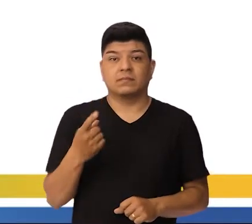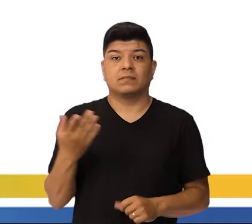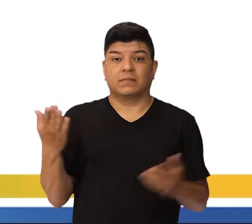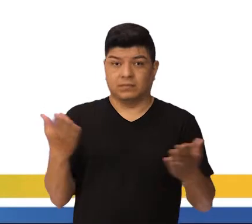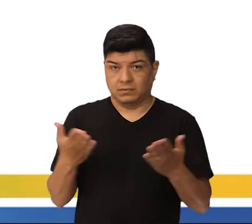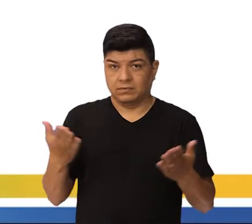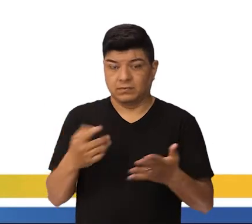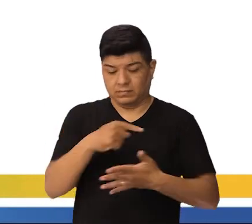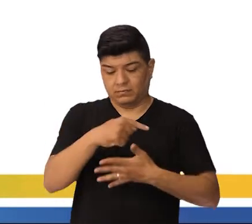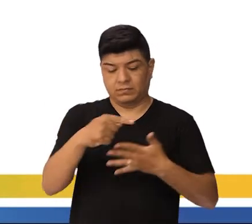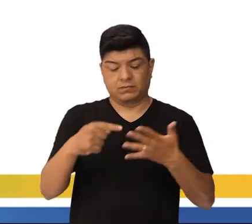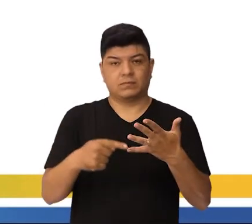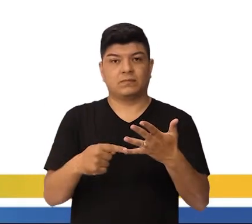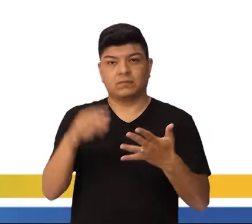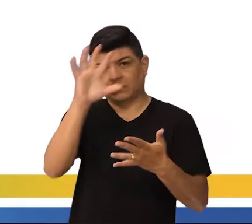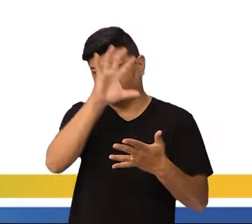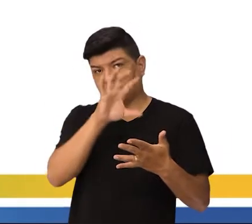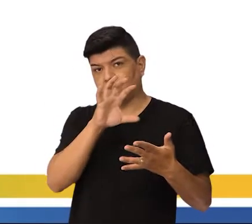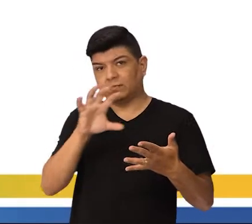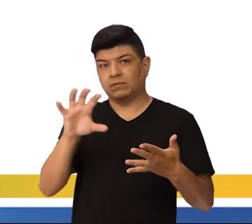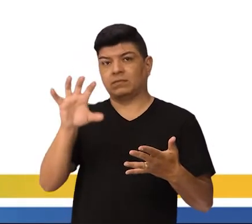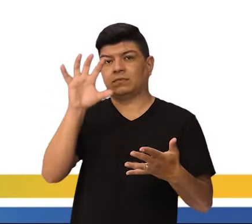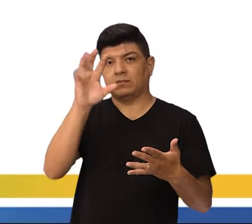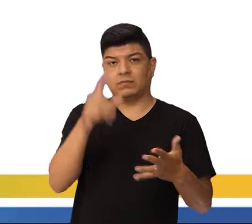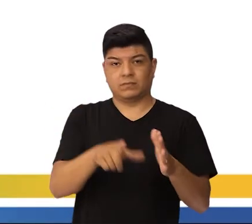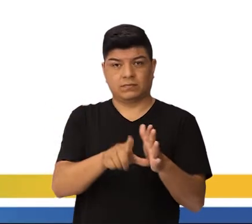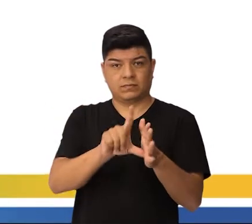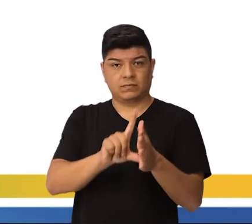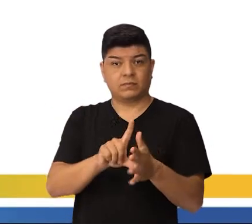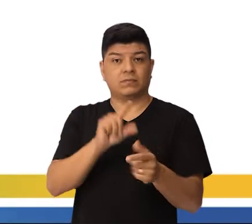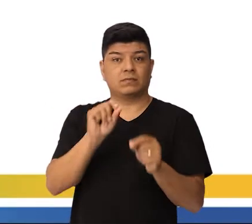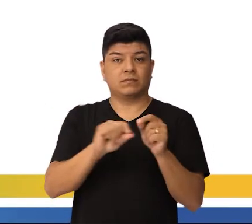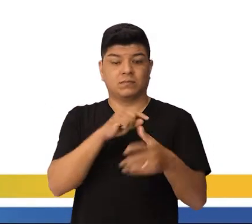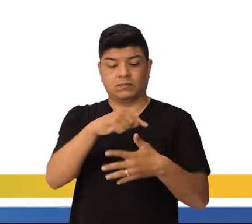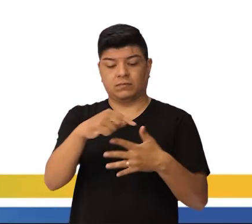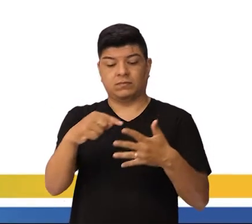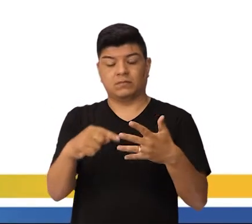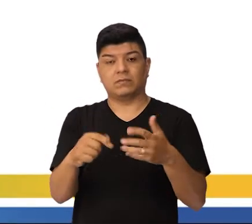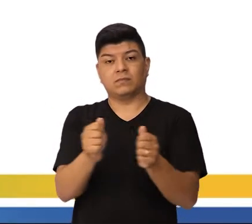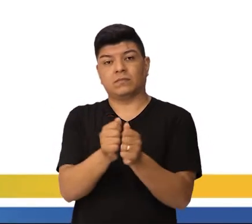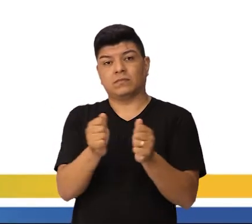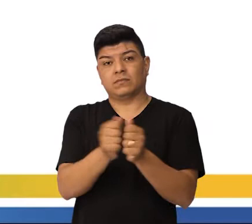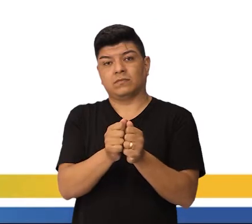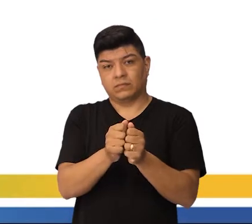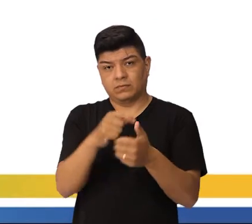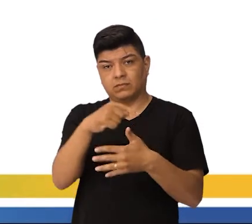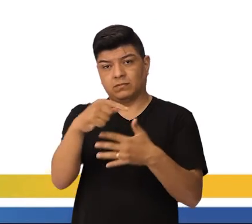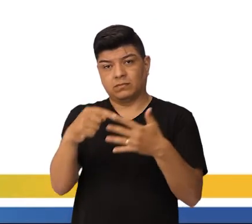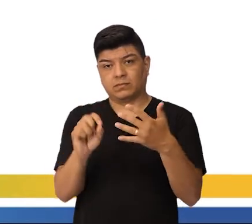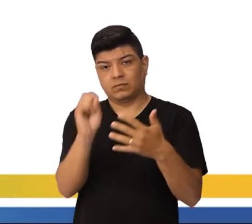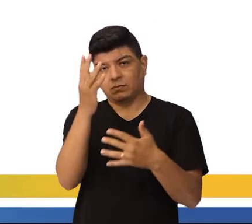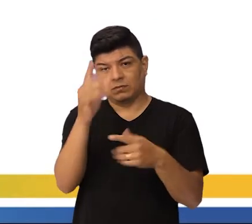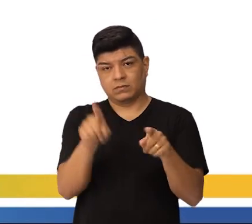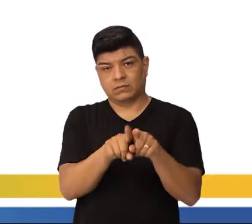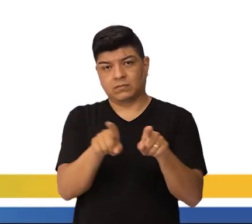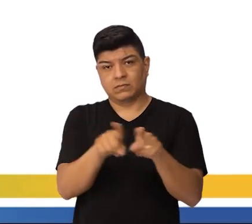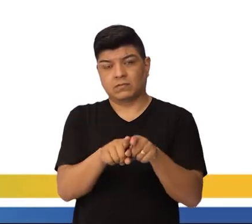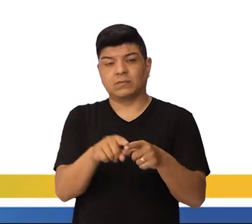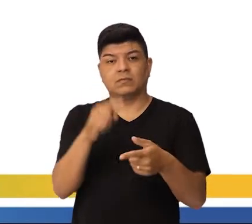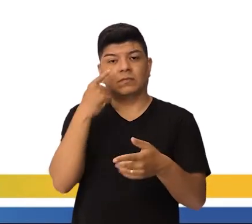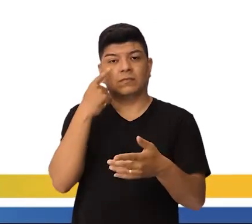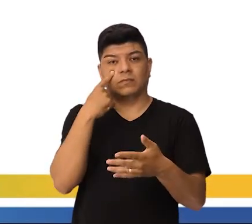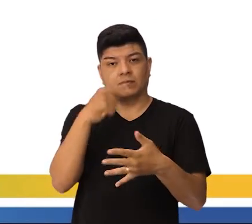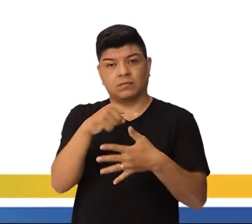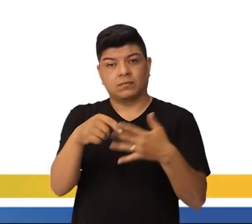os elementos do clima. Vimos anteriormente que o clima é composto por elementos e fatores. Então vamos ver os